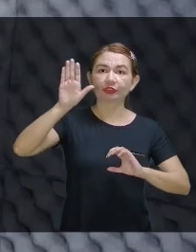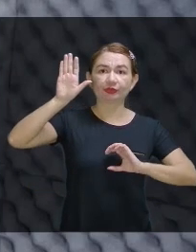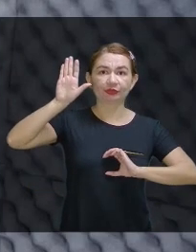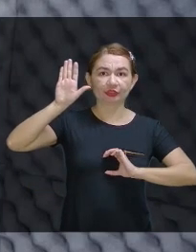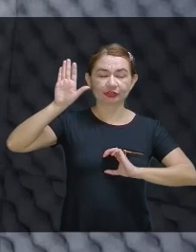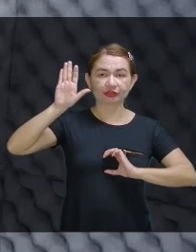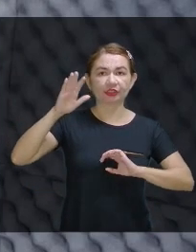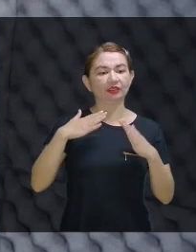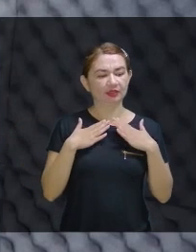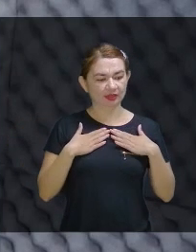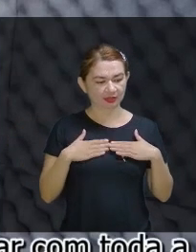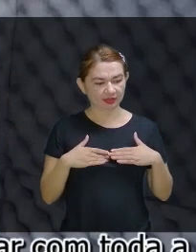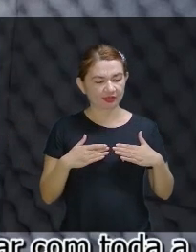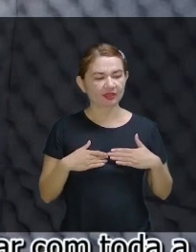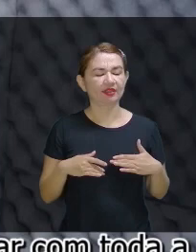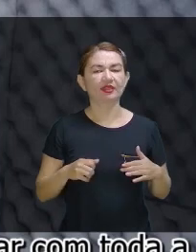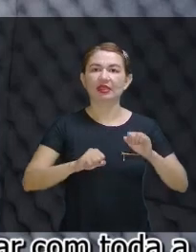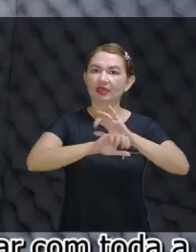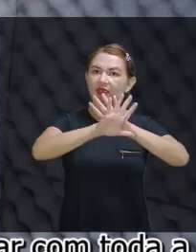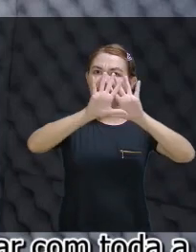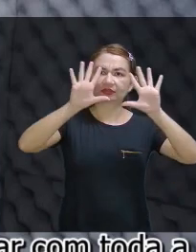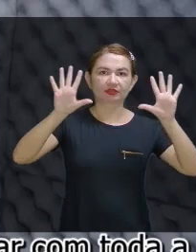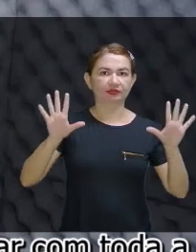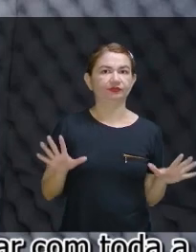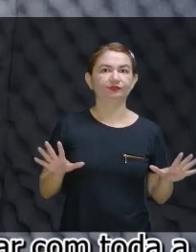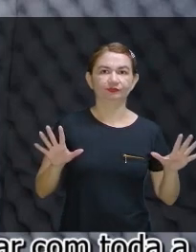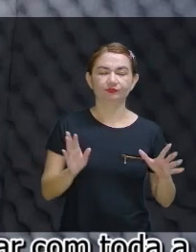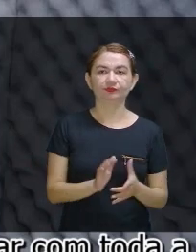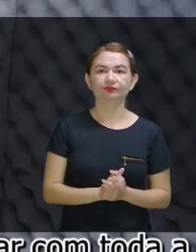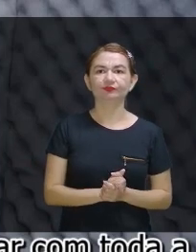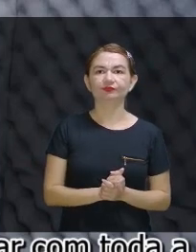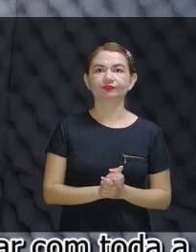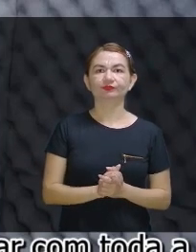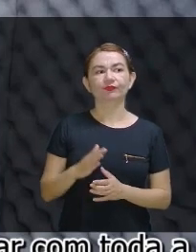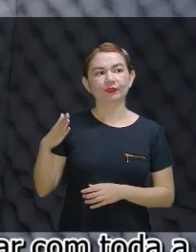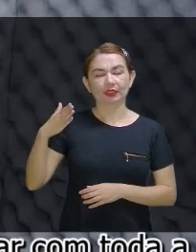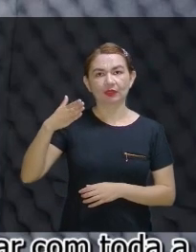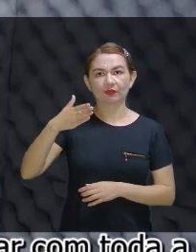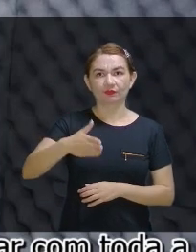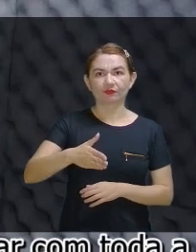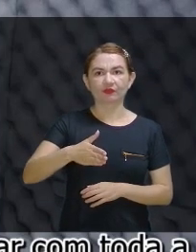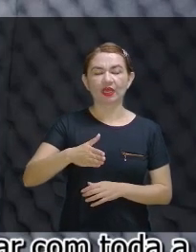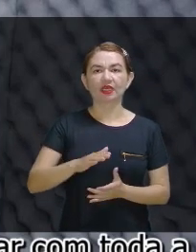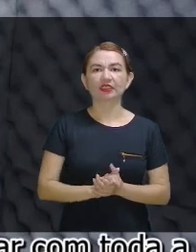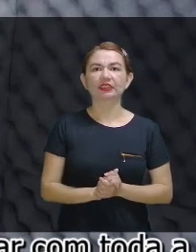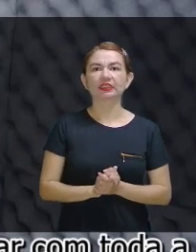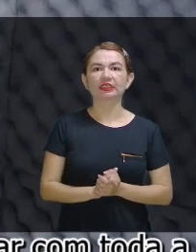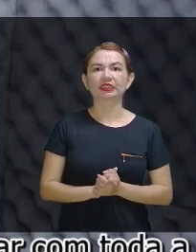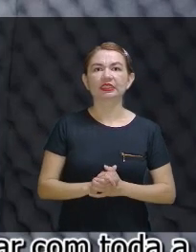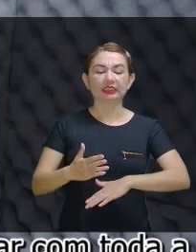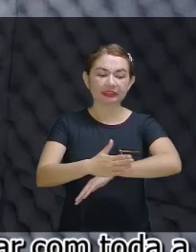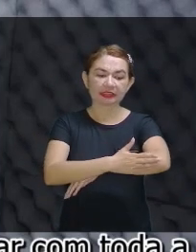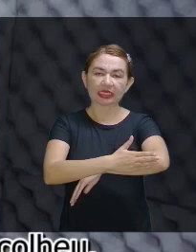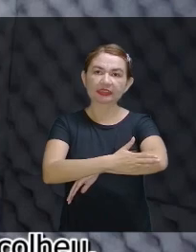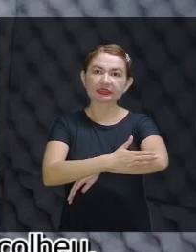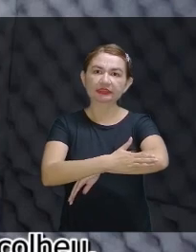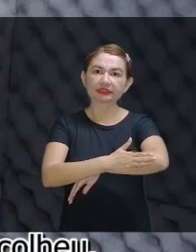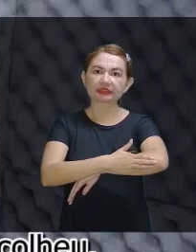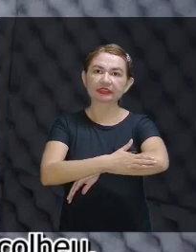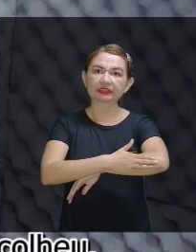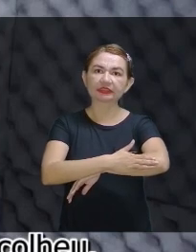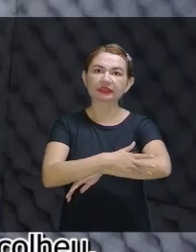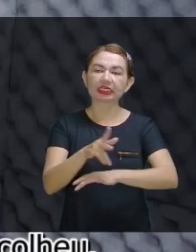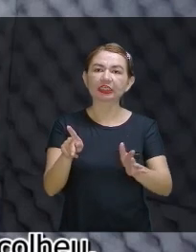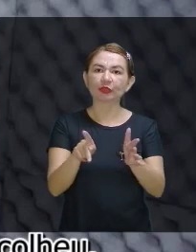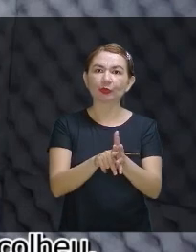toda a tranquilidade, com toda a transparência, que ela chegue lá na sua sessão eleitoral, que ela possa votar com